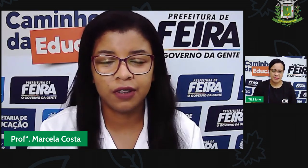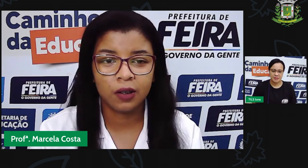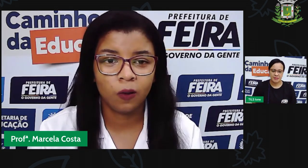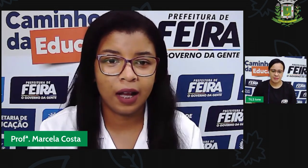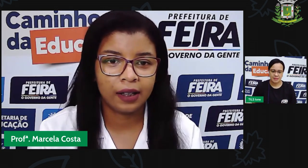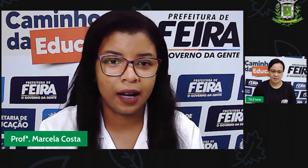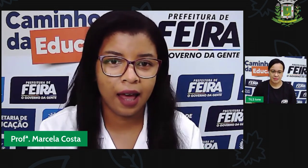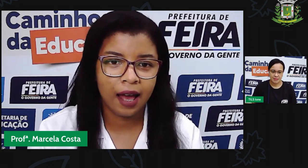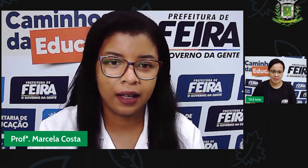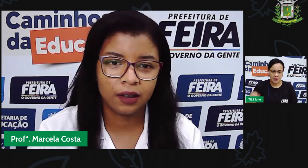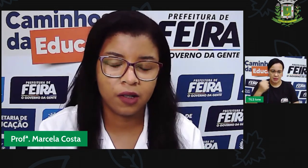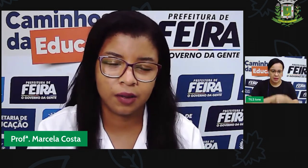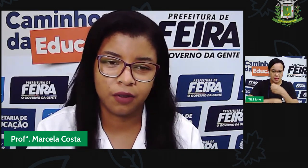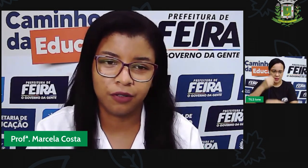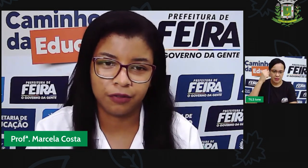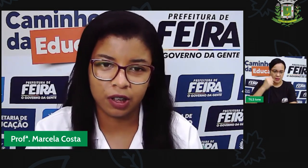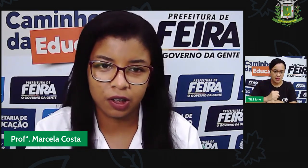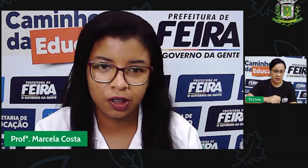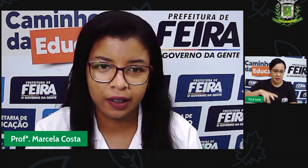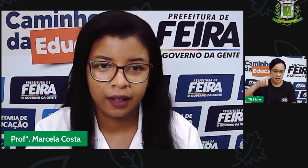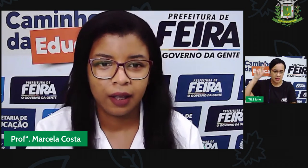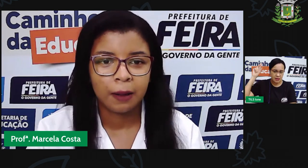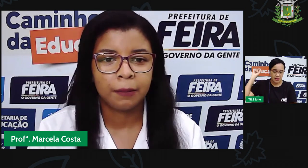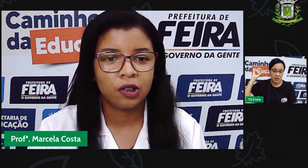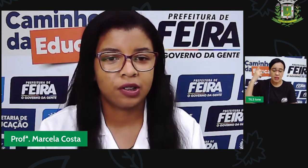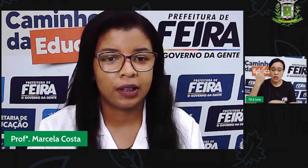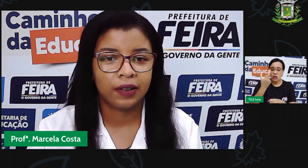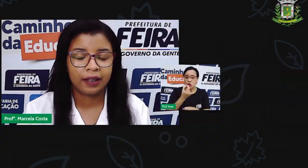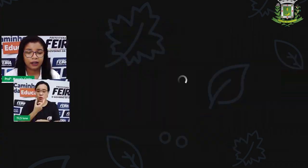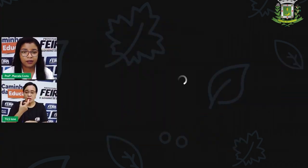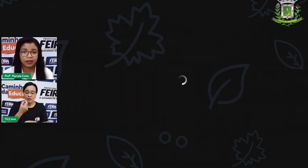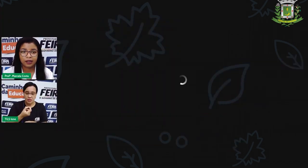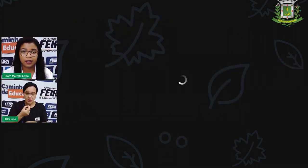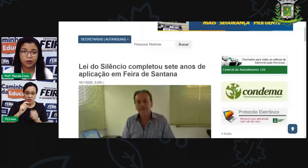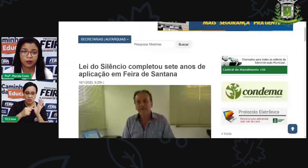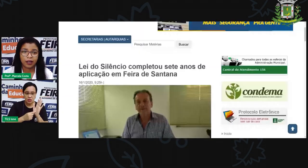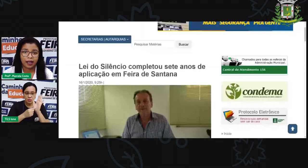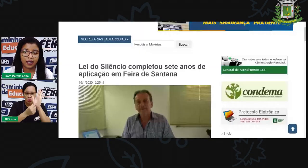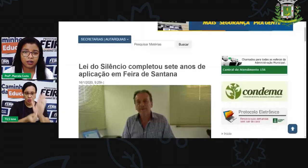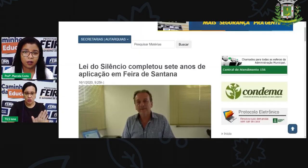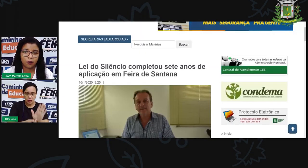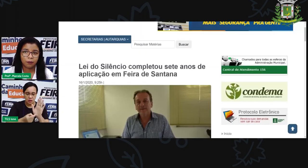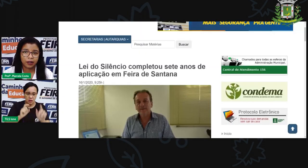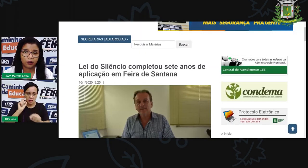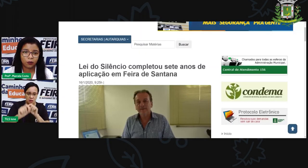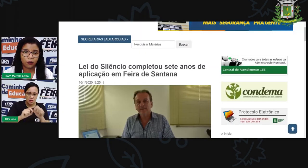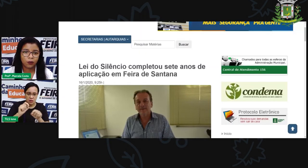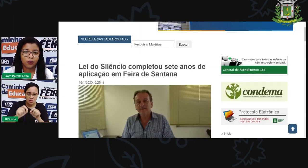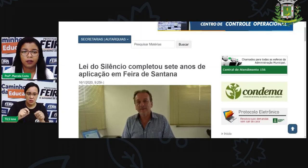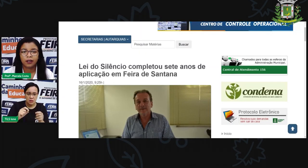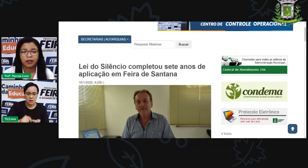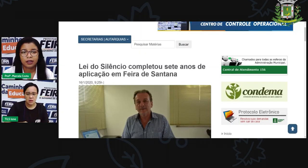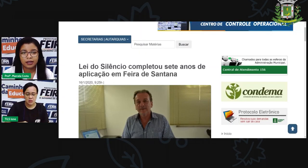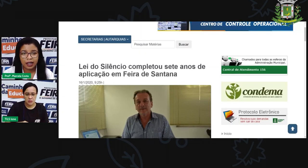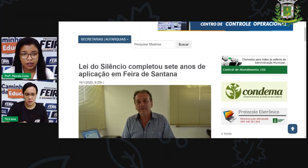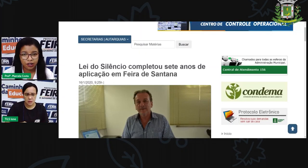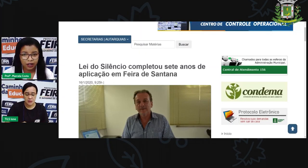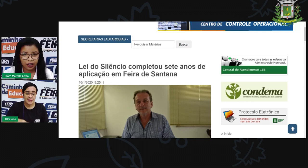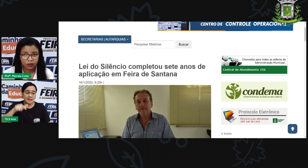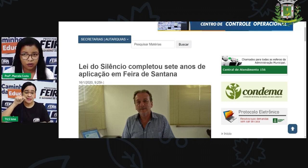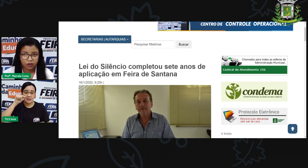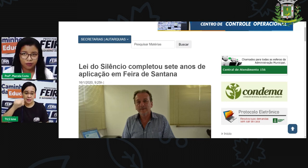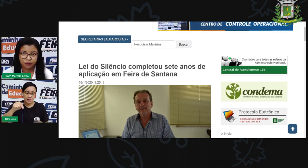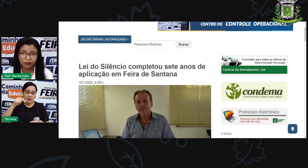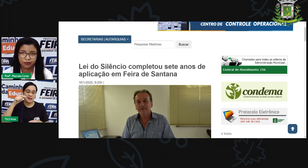que foi veiculada lá em 2020, mostrando que a lei do silêncio, ela já completou